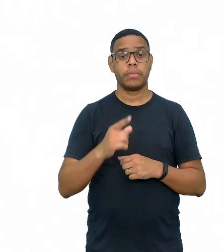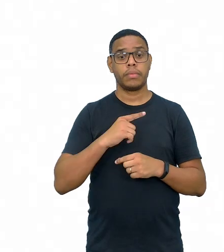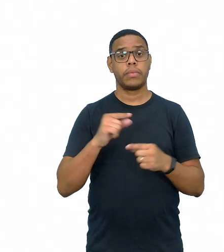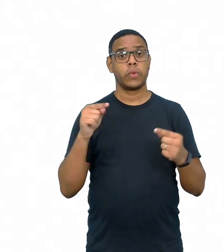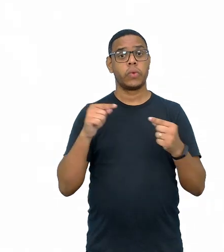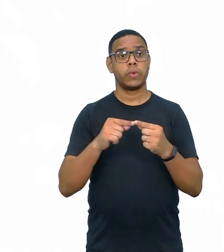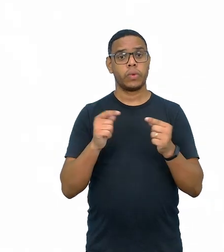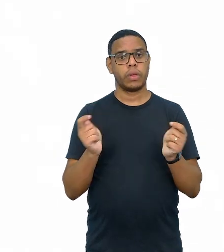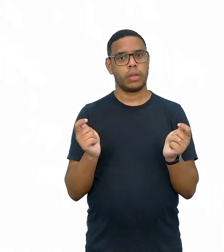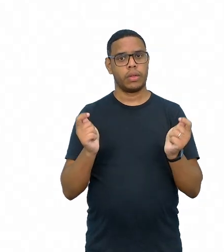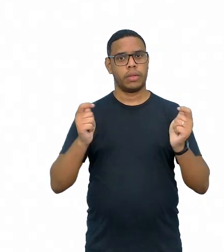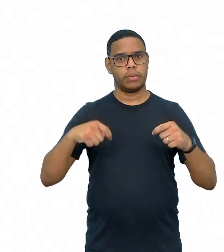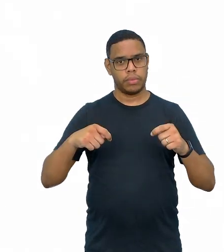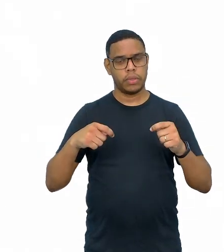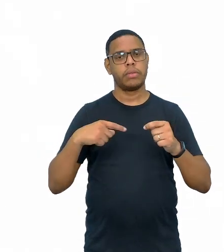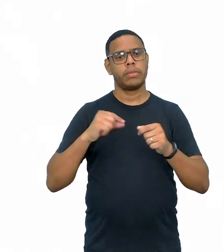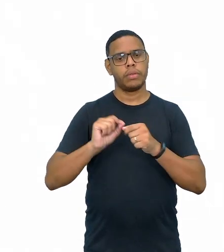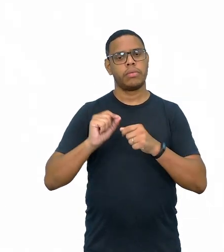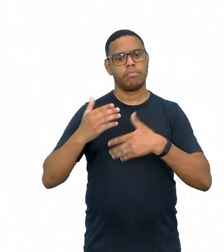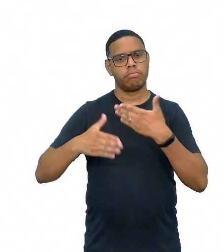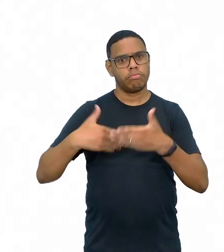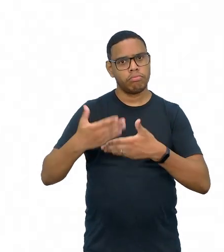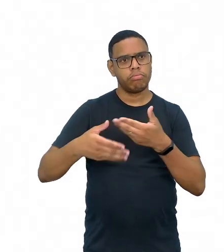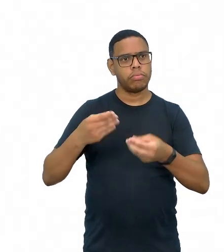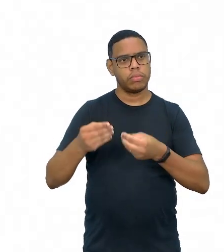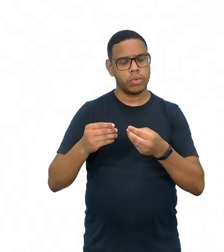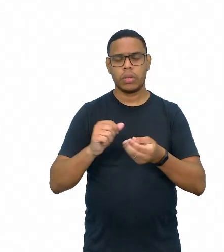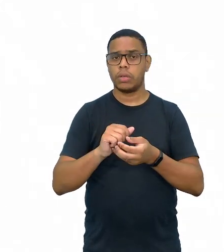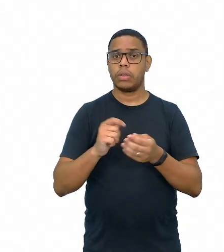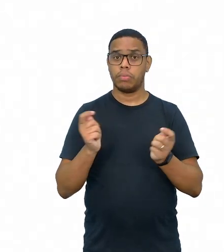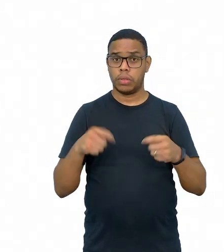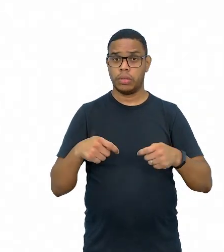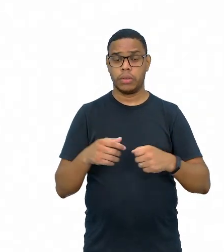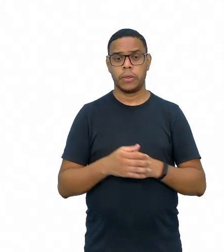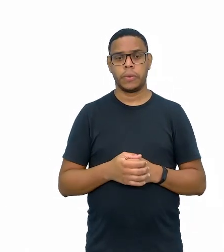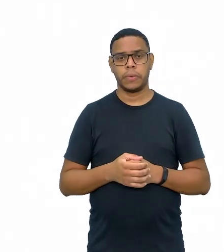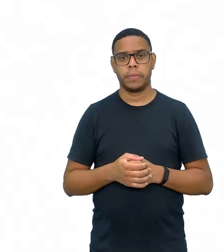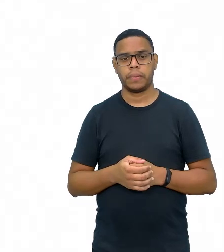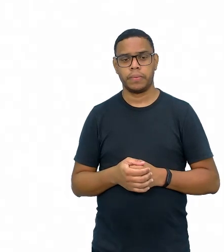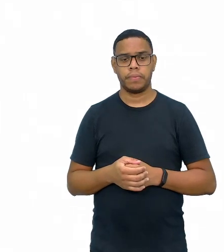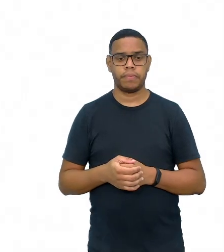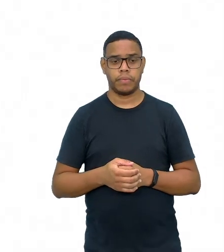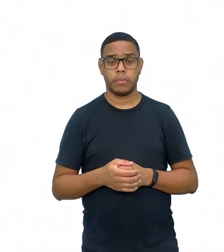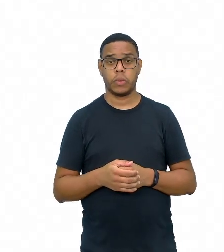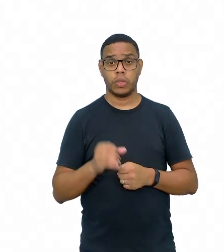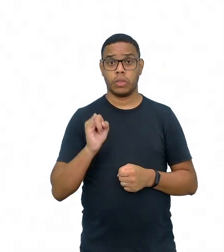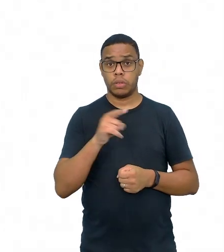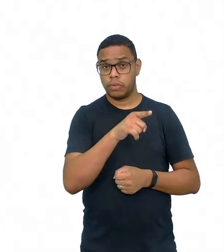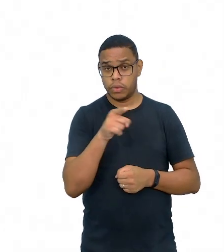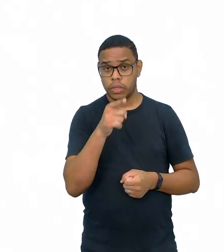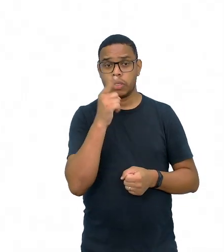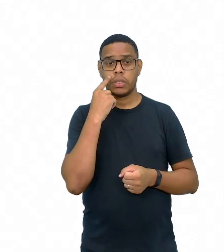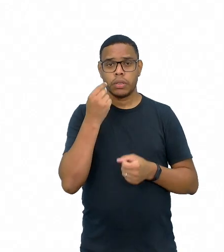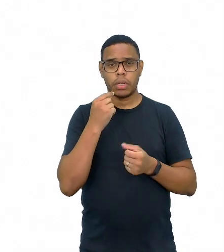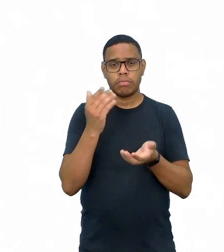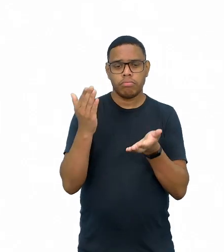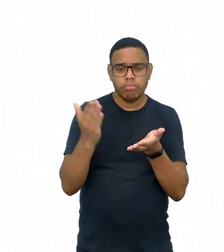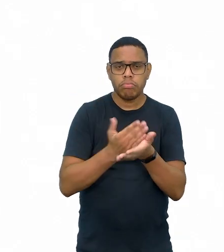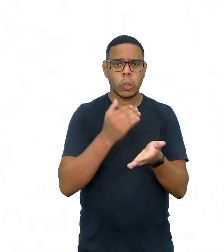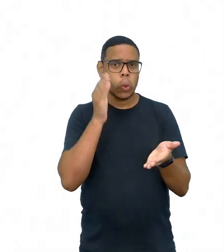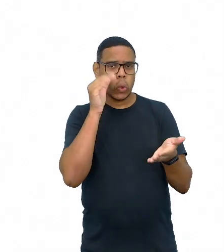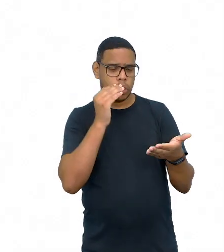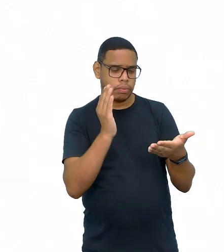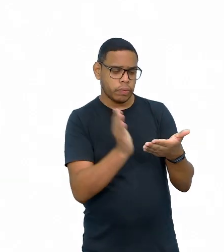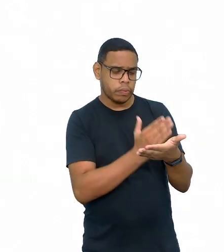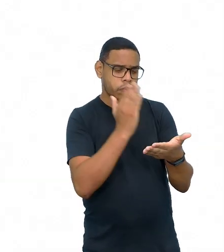nesta habilidade, no desenvolvimento desta habilidade, tá? Se vocês forem folheando, tanto